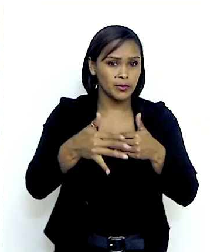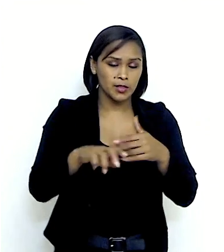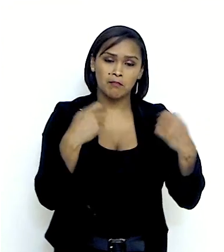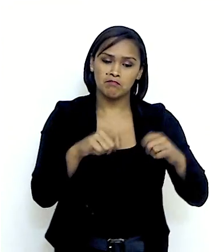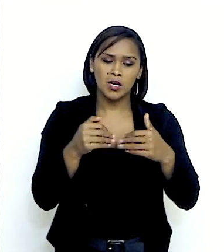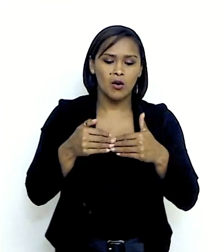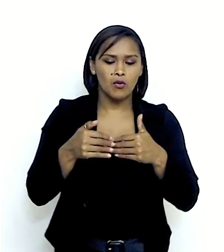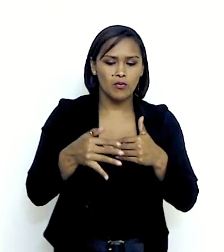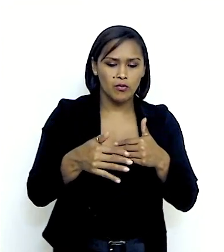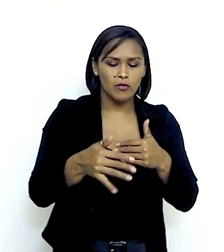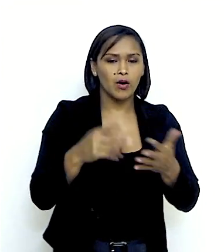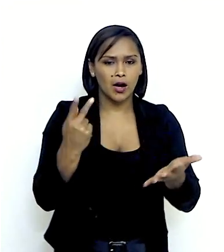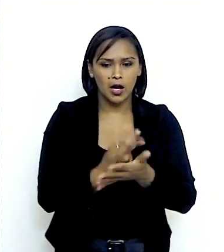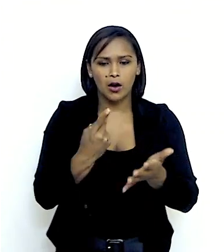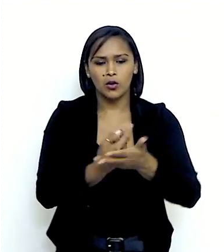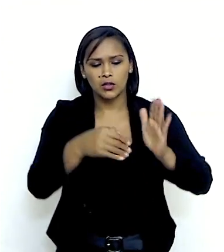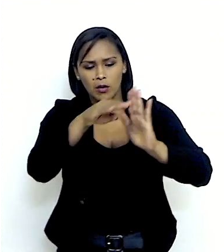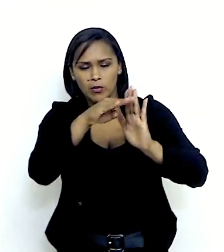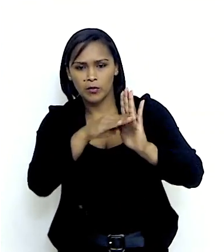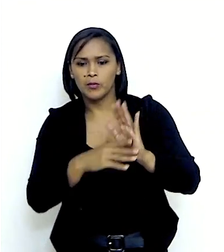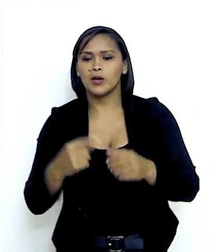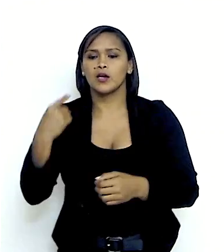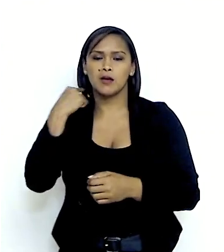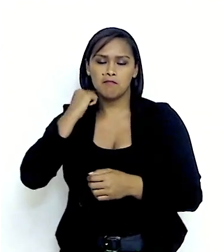que vão sendo obtidas aos poucos, e Minas Gerais,